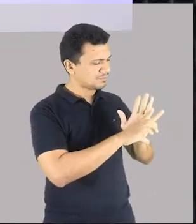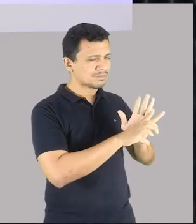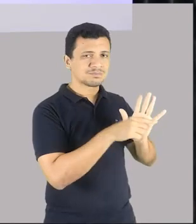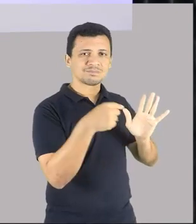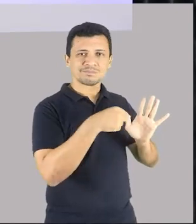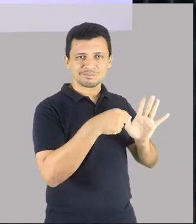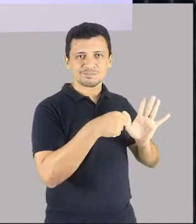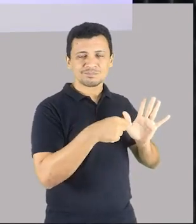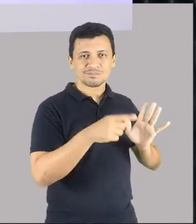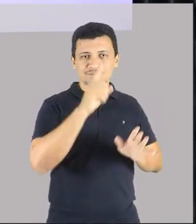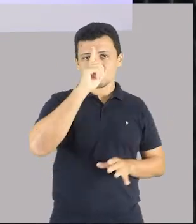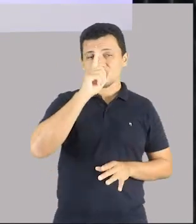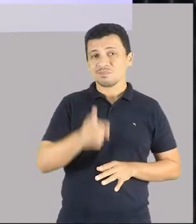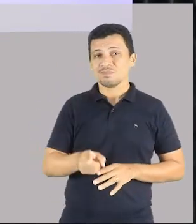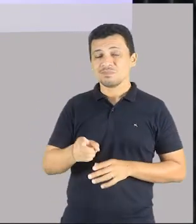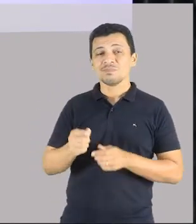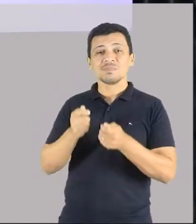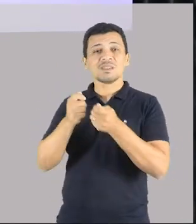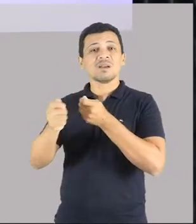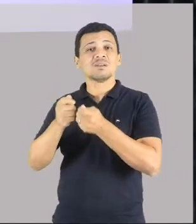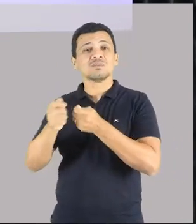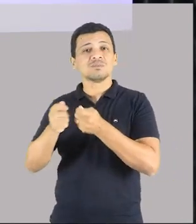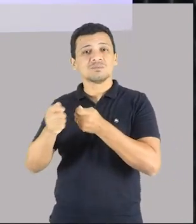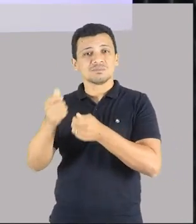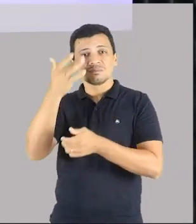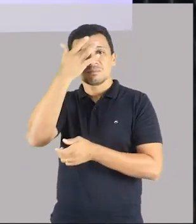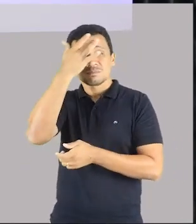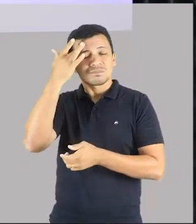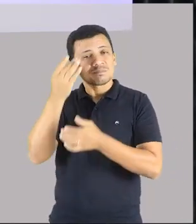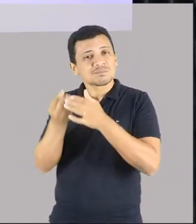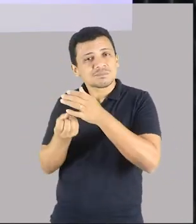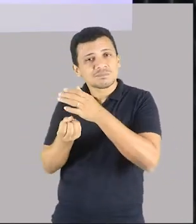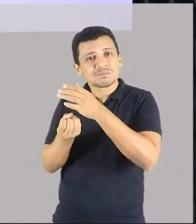que o administrador, que o agente público vai editar e criar esse